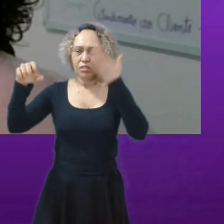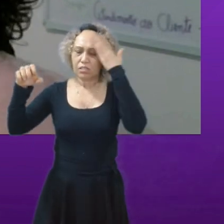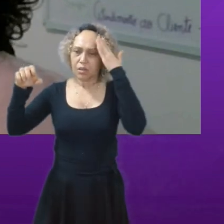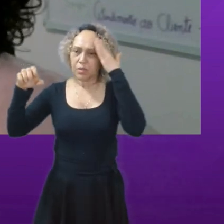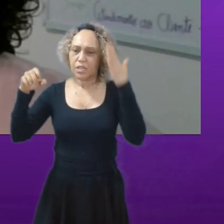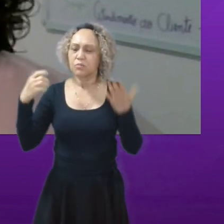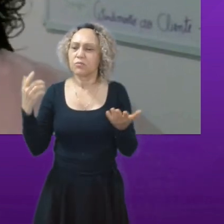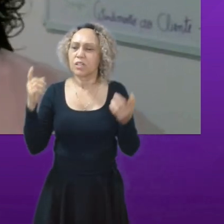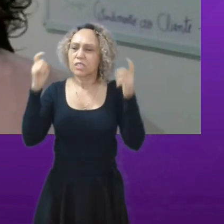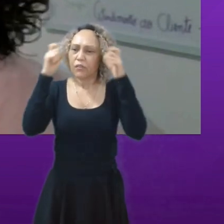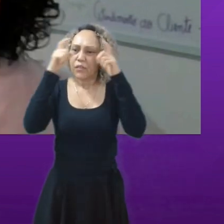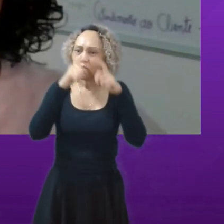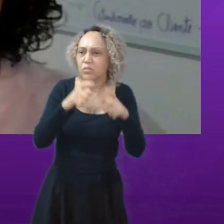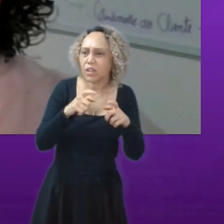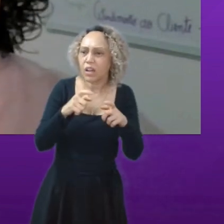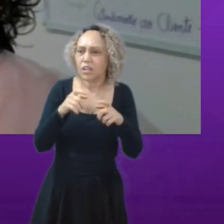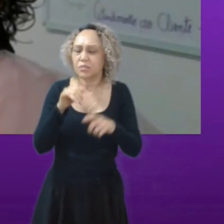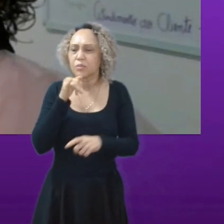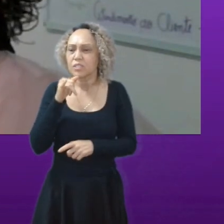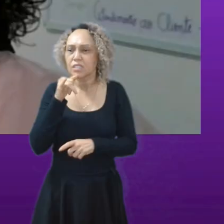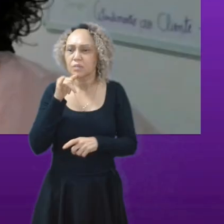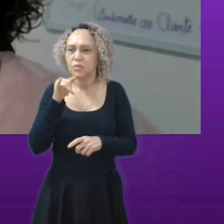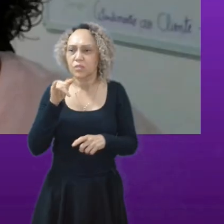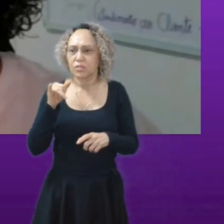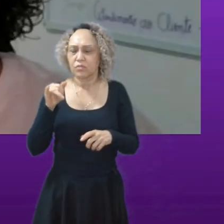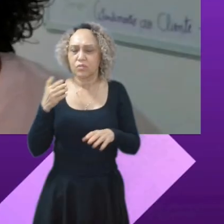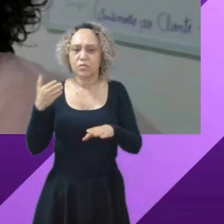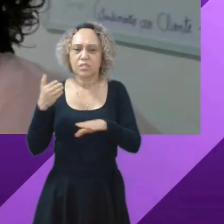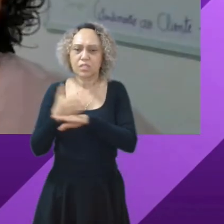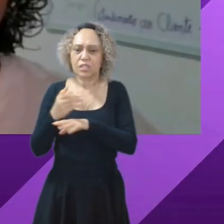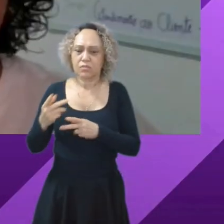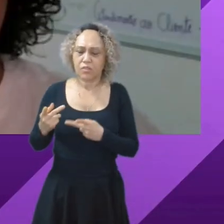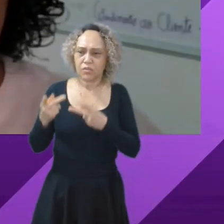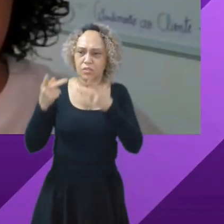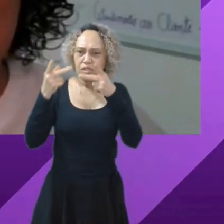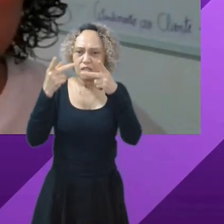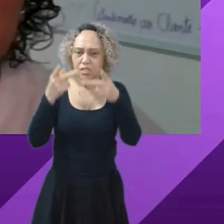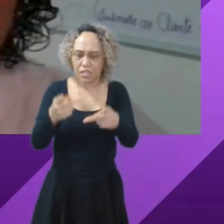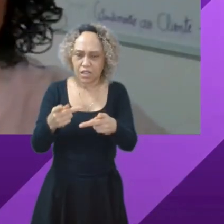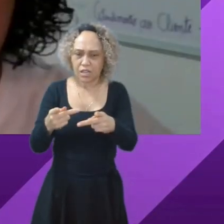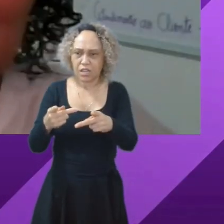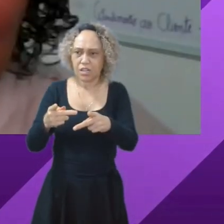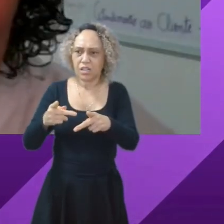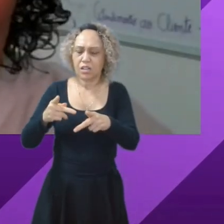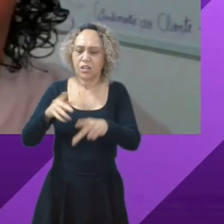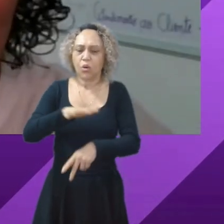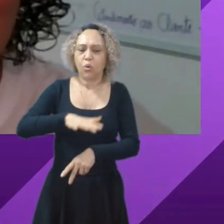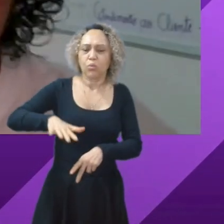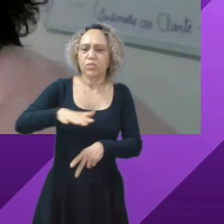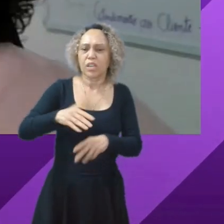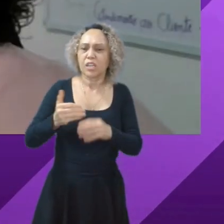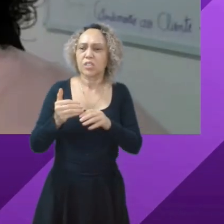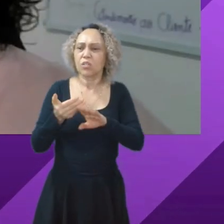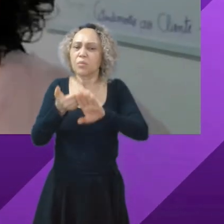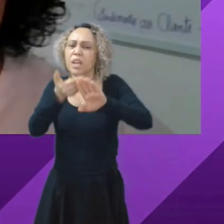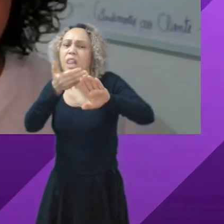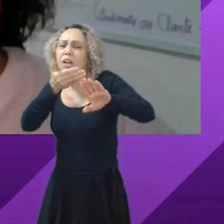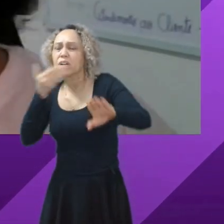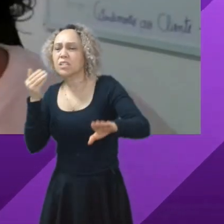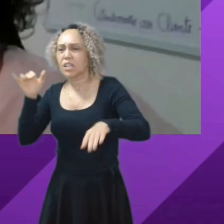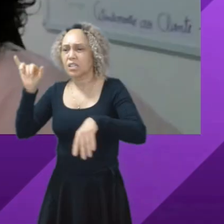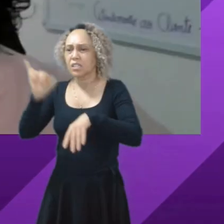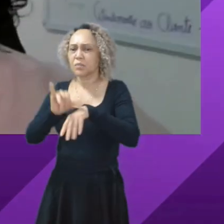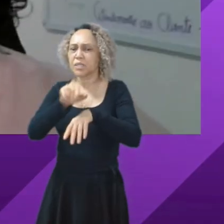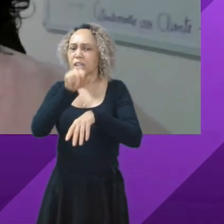você vai visitar um território mais distanciado da capital e você chega lá, não tem sinal de internet. ou